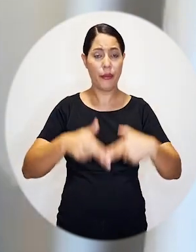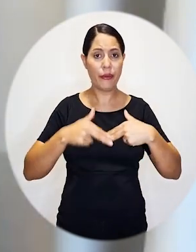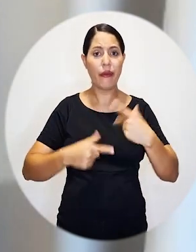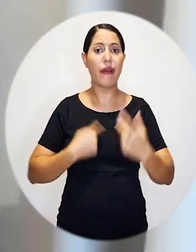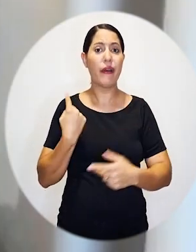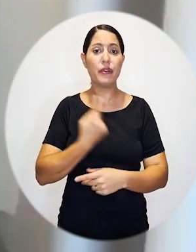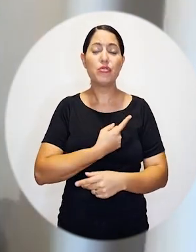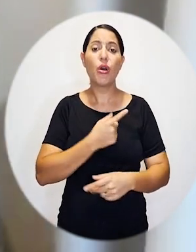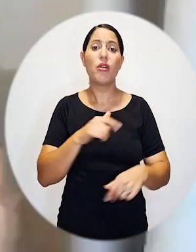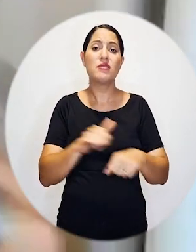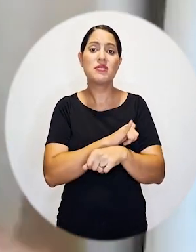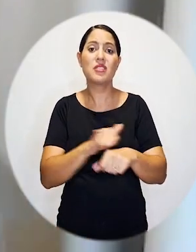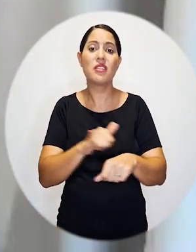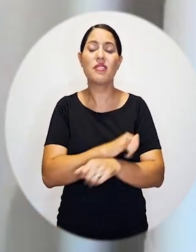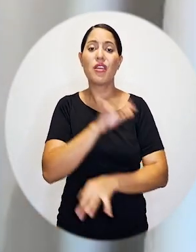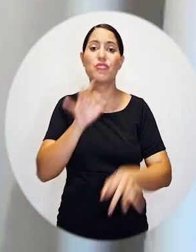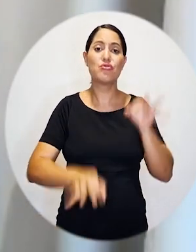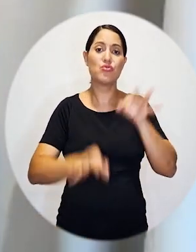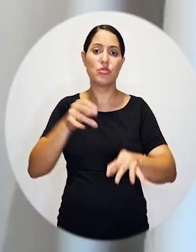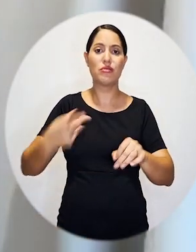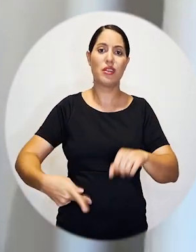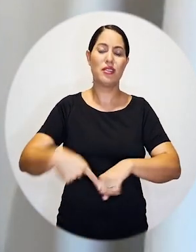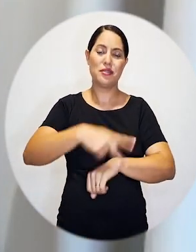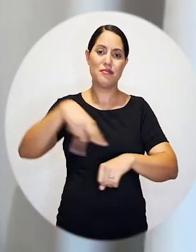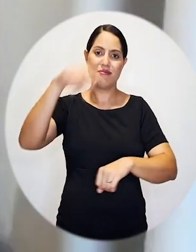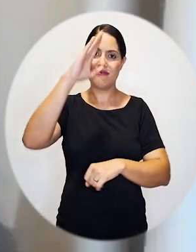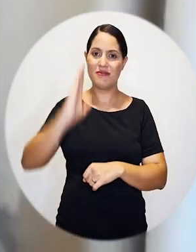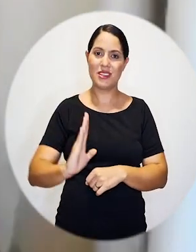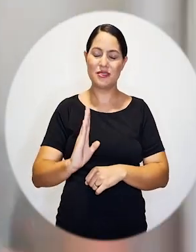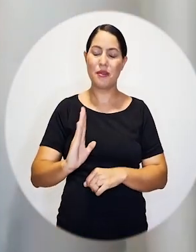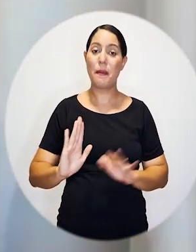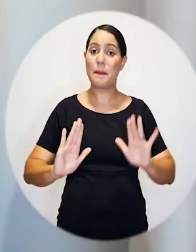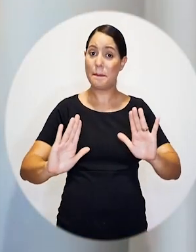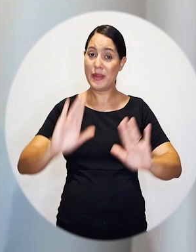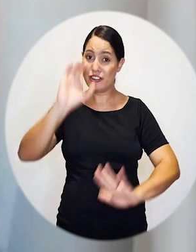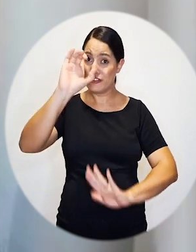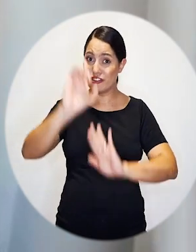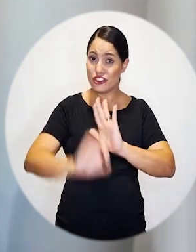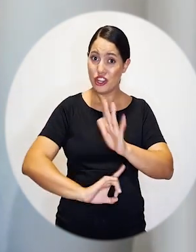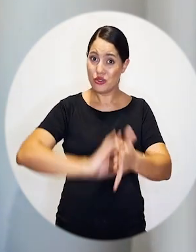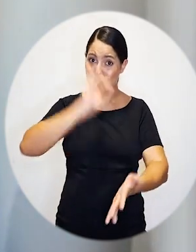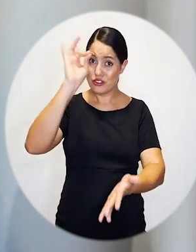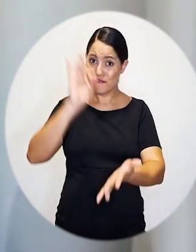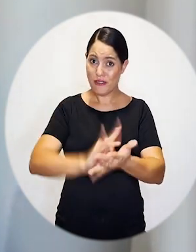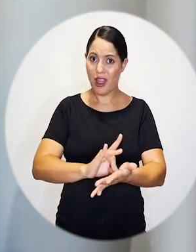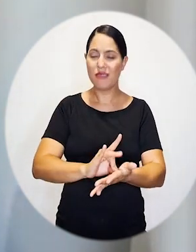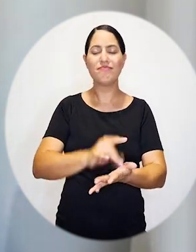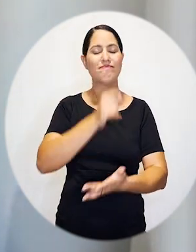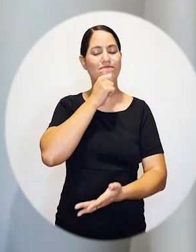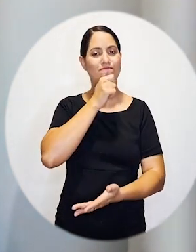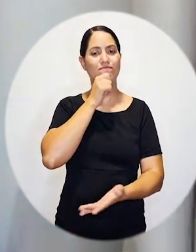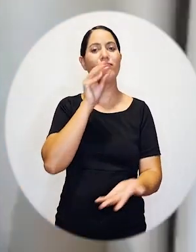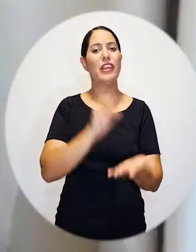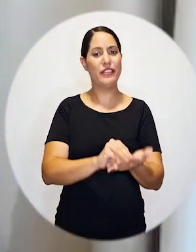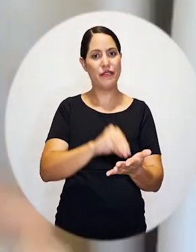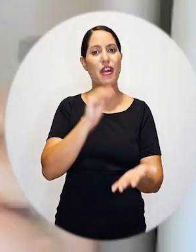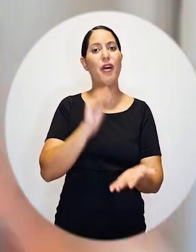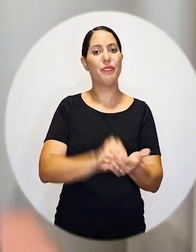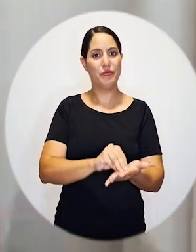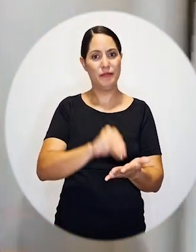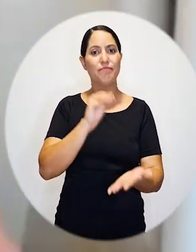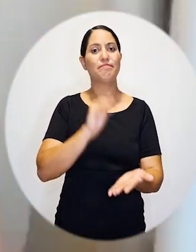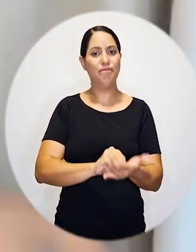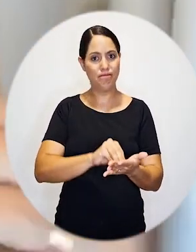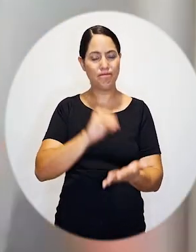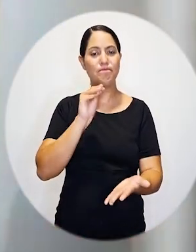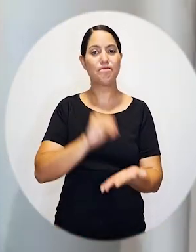embora nós tenhamos um arcabouço jurídico muito moderno no Brasil, a efetivação desses direitos ainda está bem